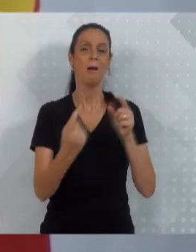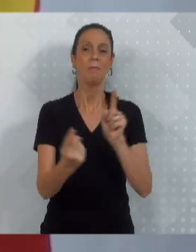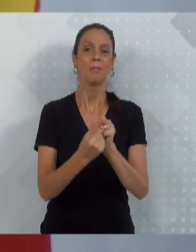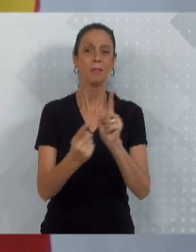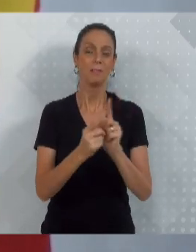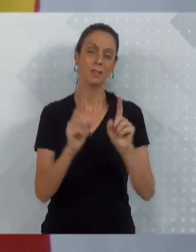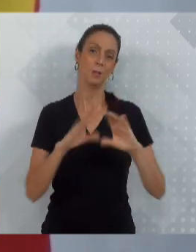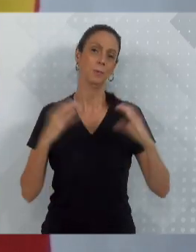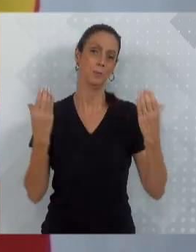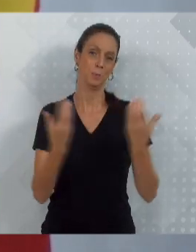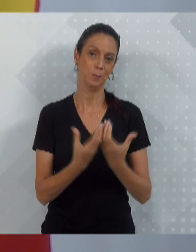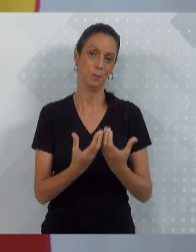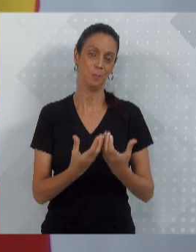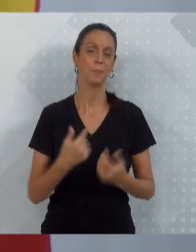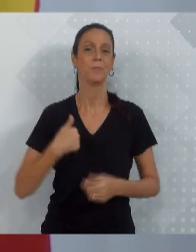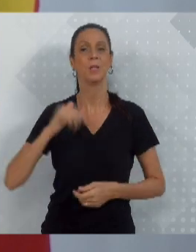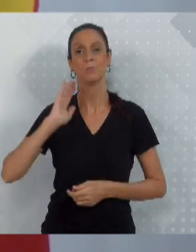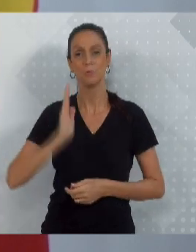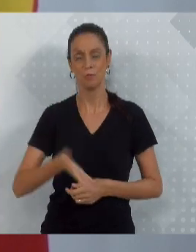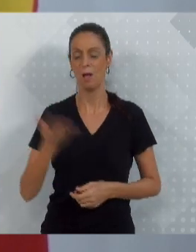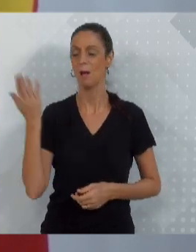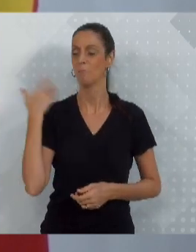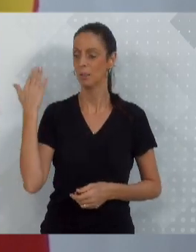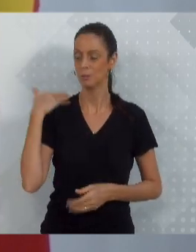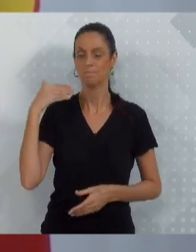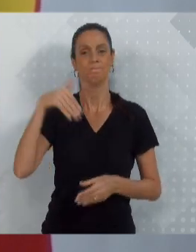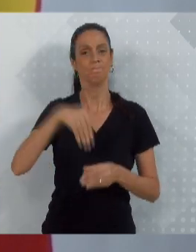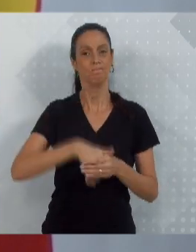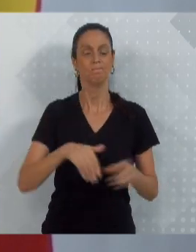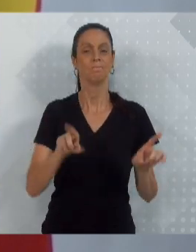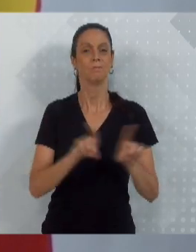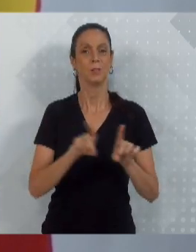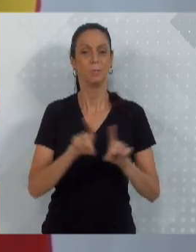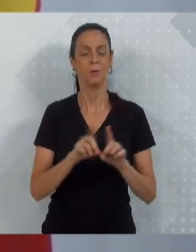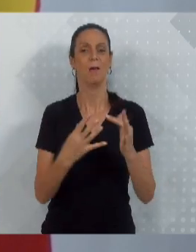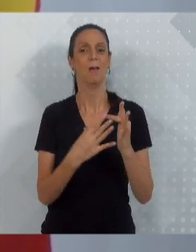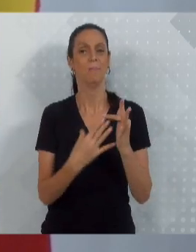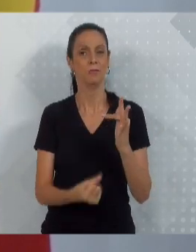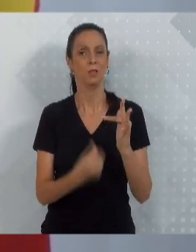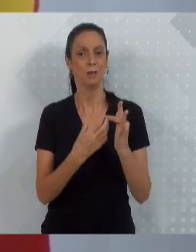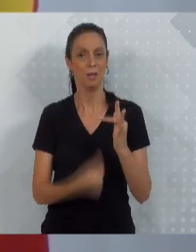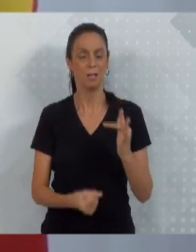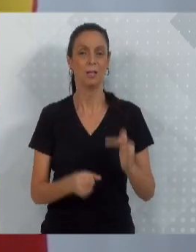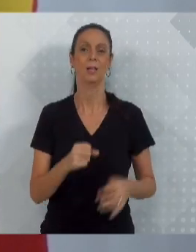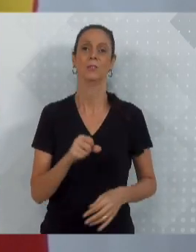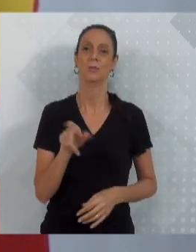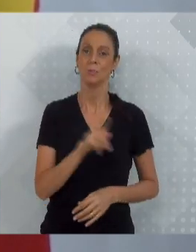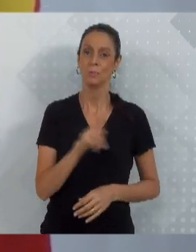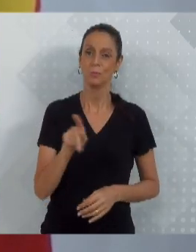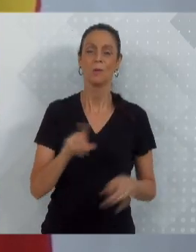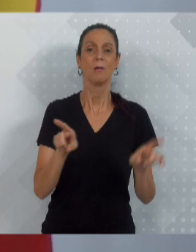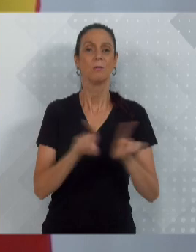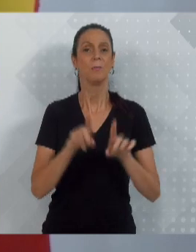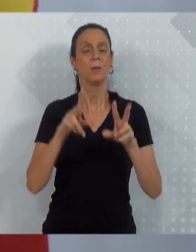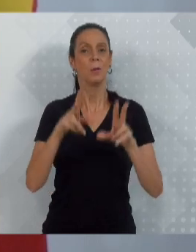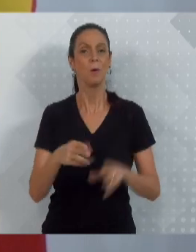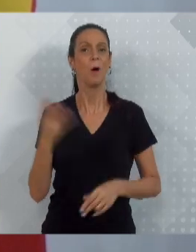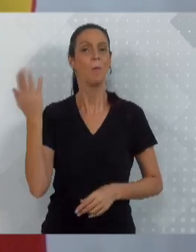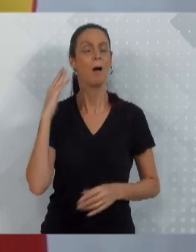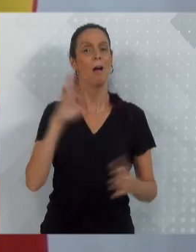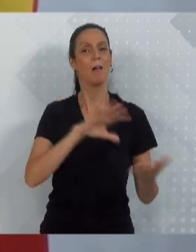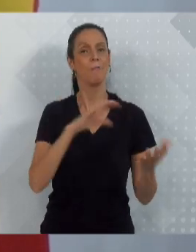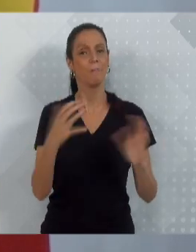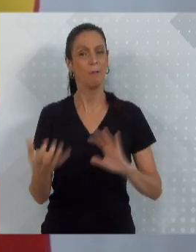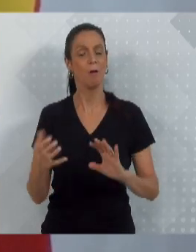comunidade. Fiz votos aqui, como em relação lá ao FGTS dos professores, como na reforma da Previdência, tentei,